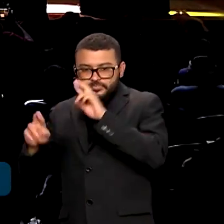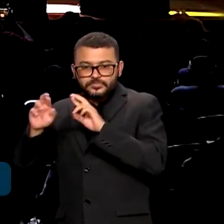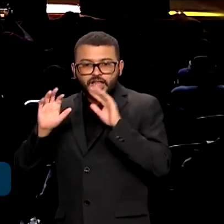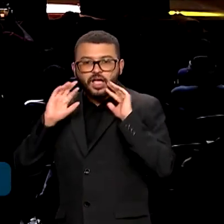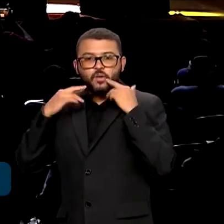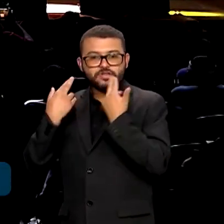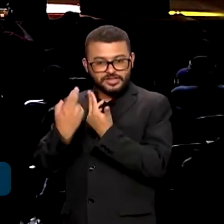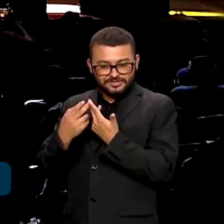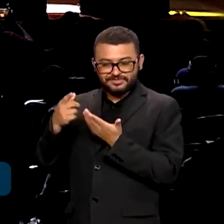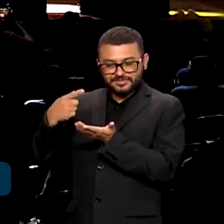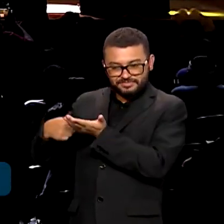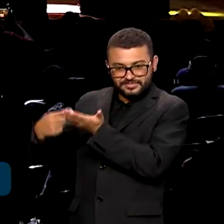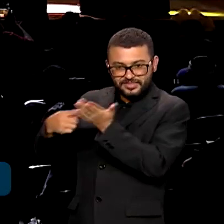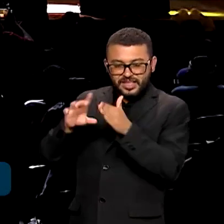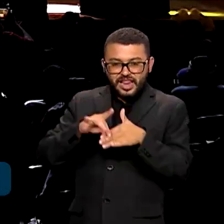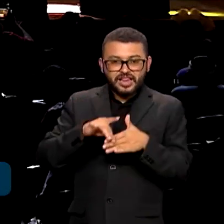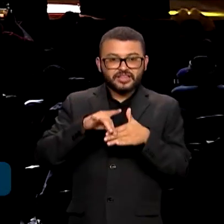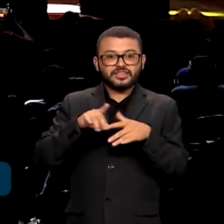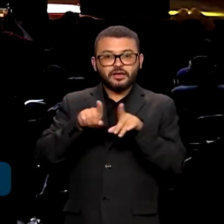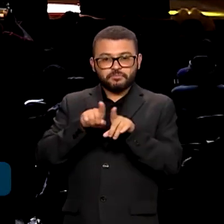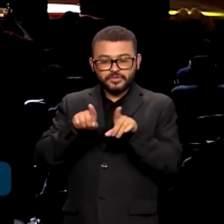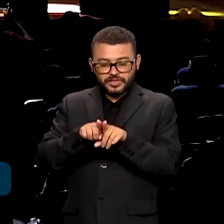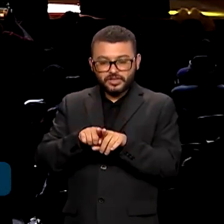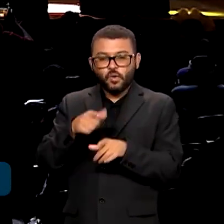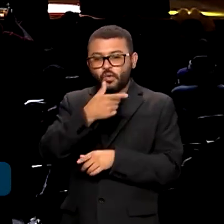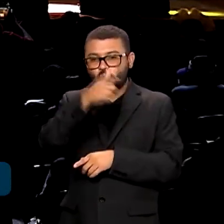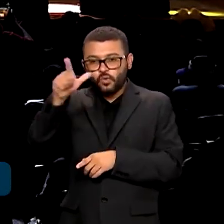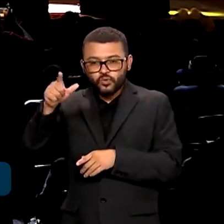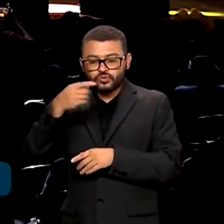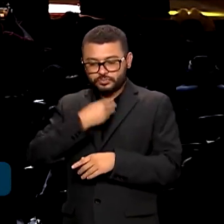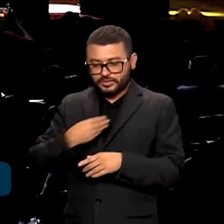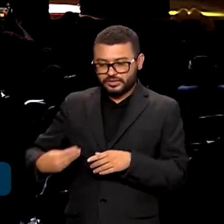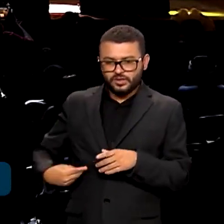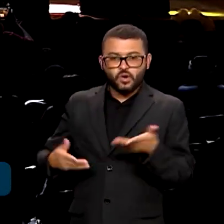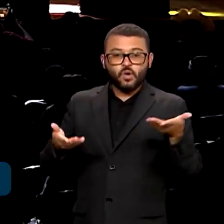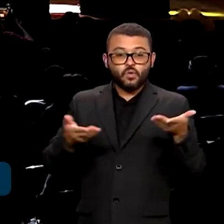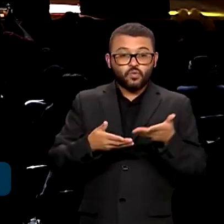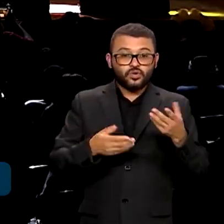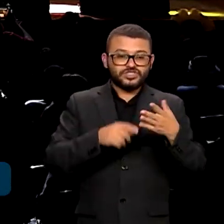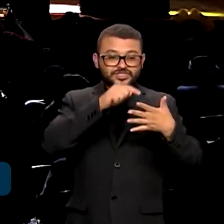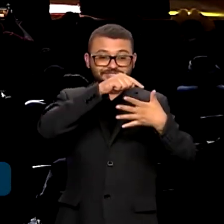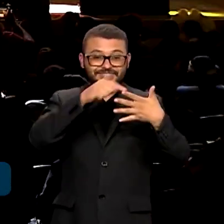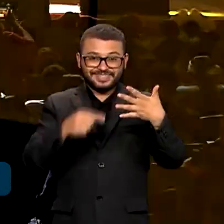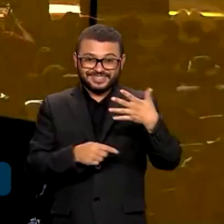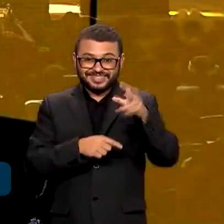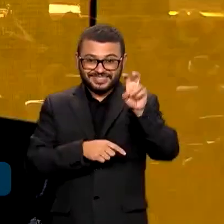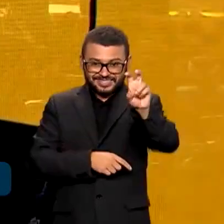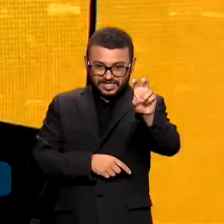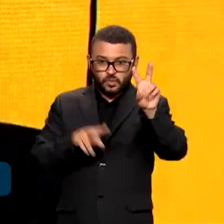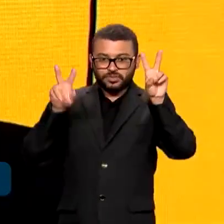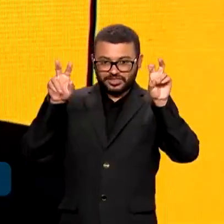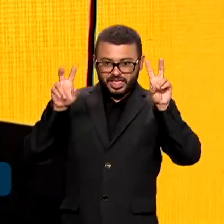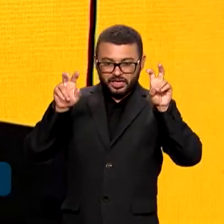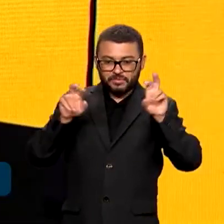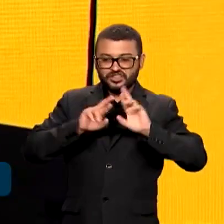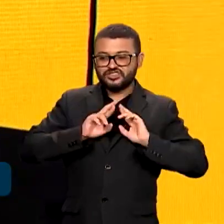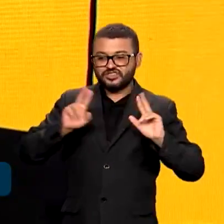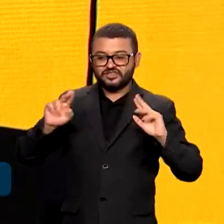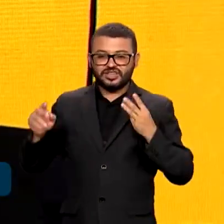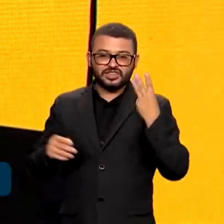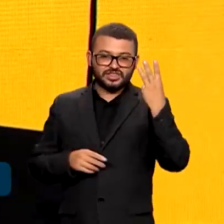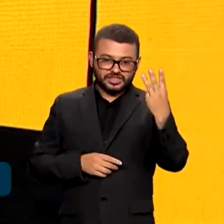plenária liderada pelo ministro Silvio. Aqui nós teremos 5 plenárias temáticas,